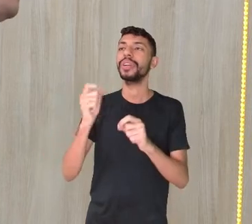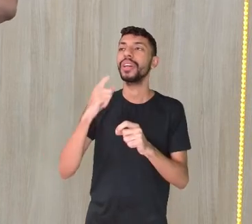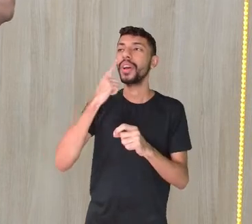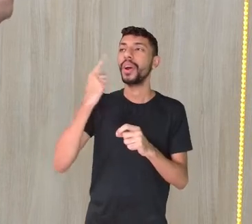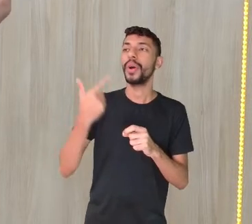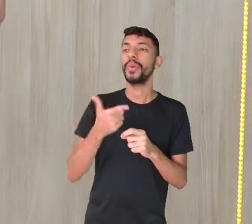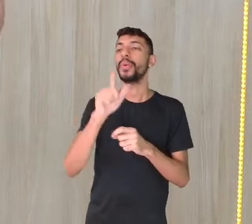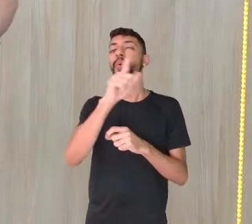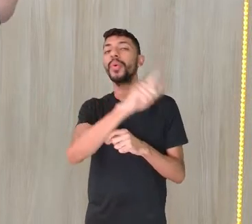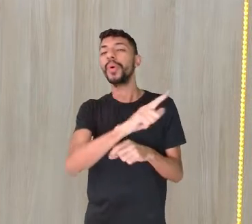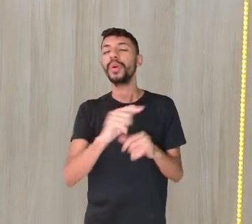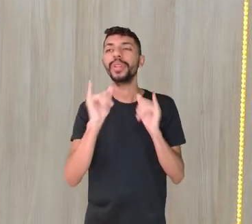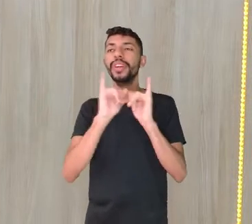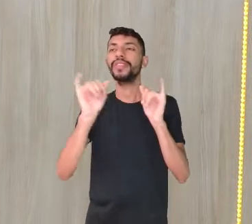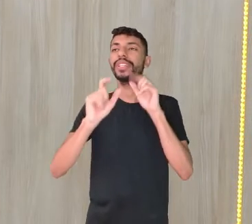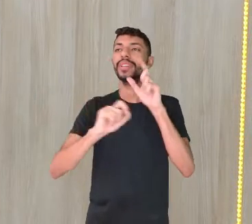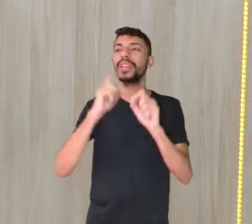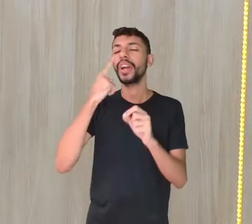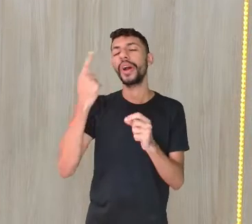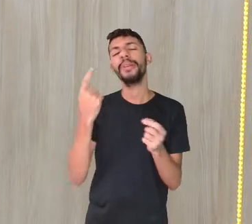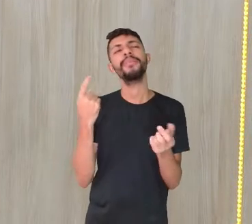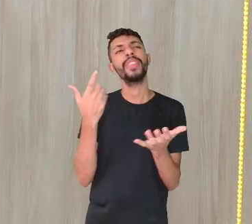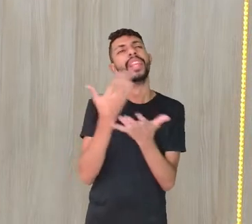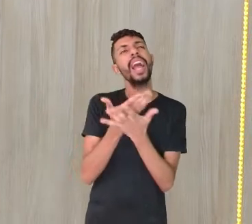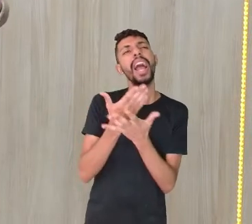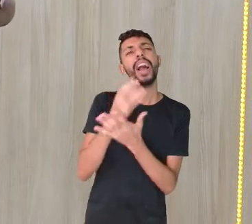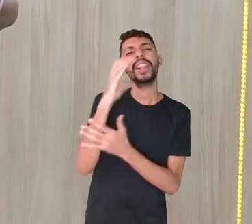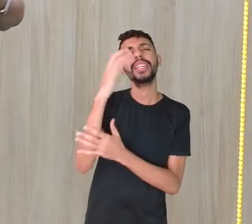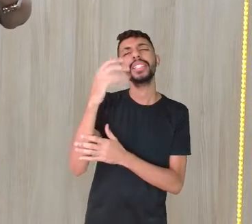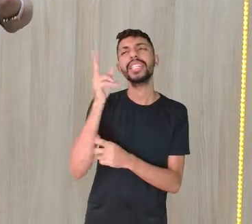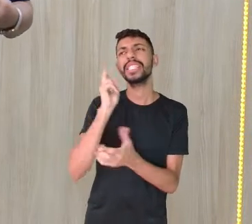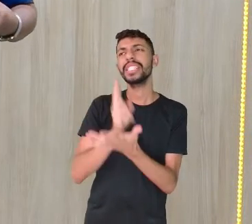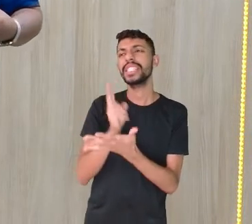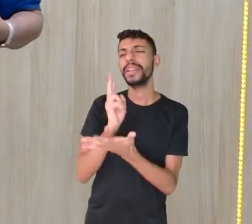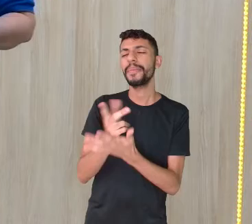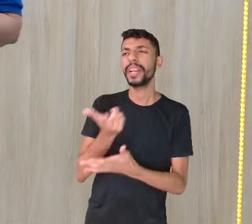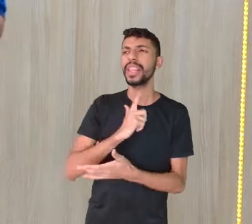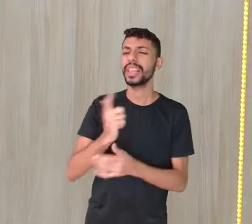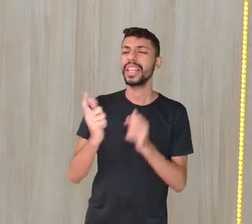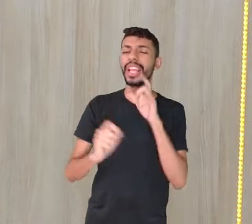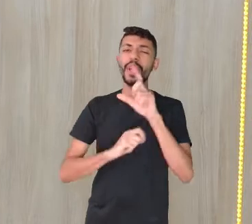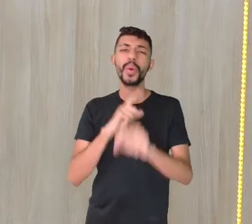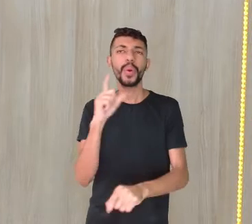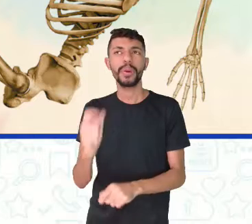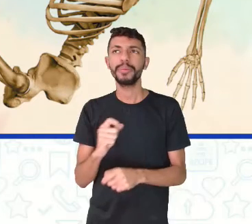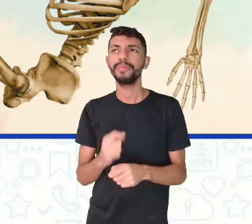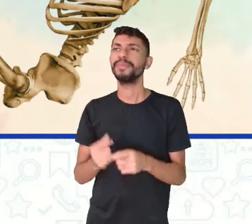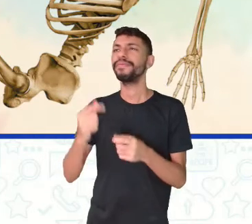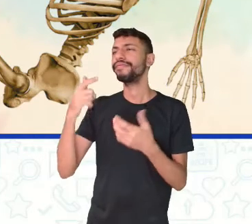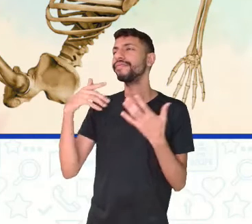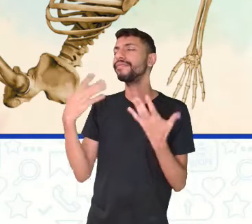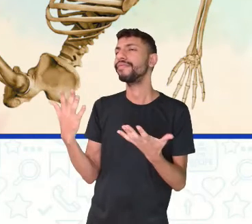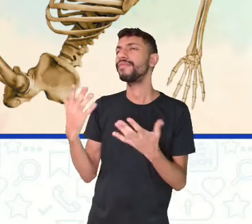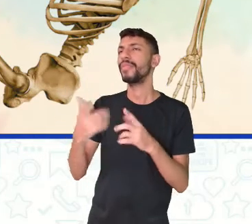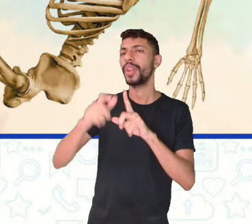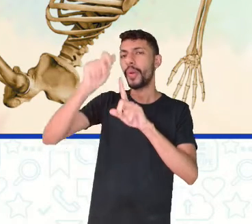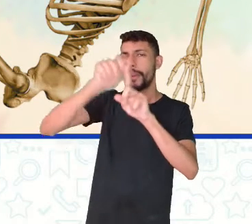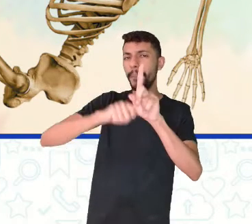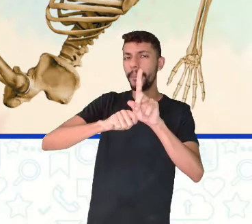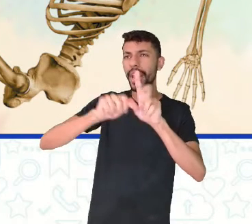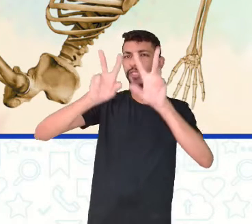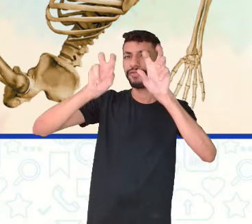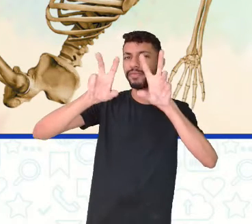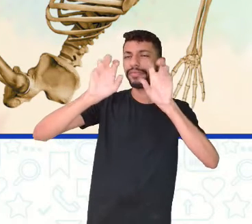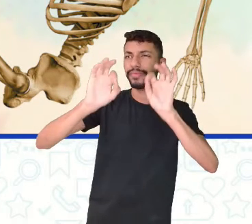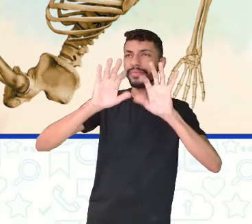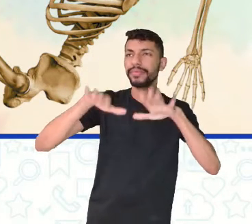muitos de vocês estão dizendo, as aulas de ciência, professora, sempre tem essa questão do mês e o